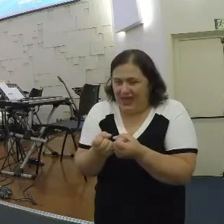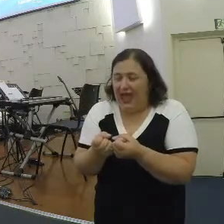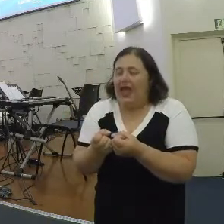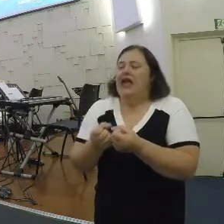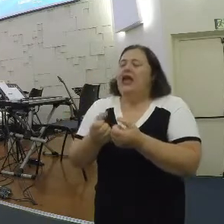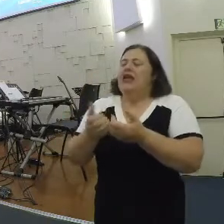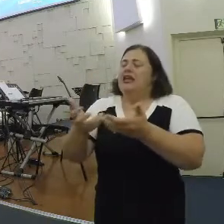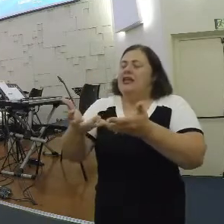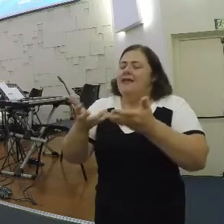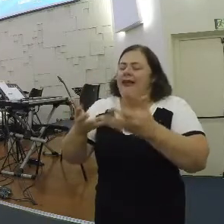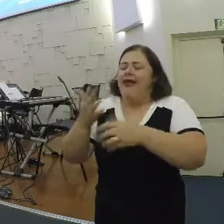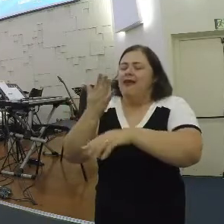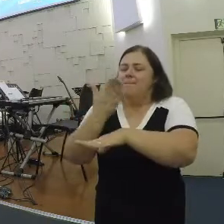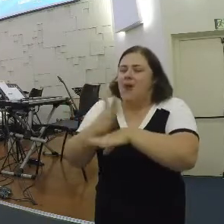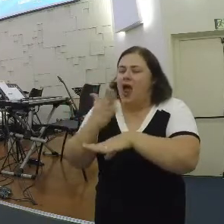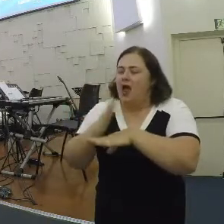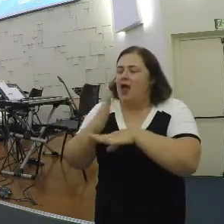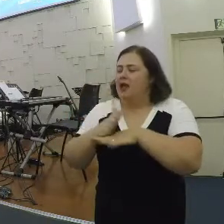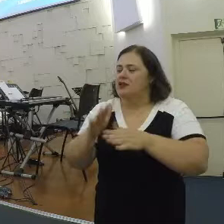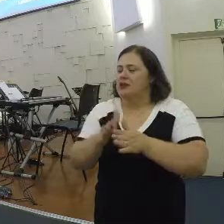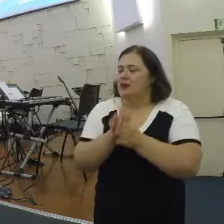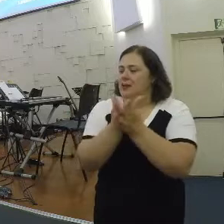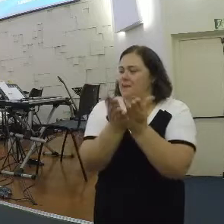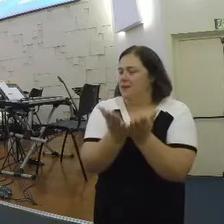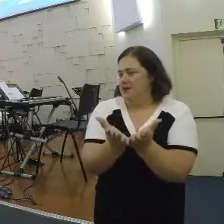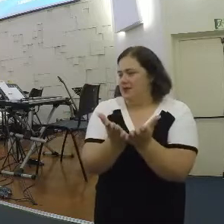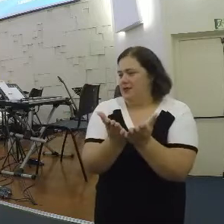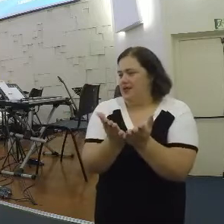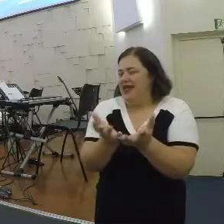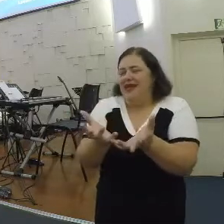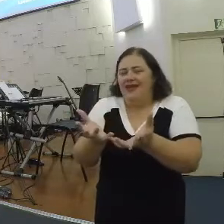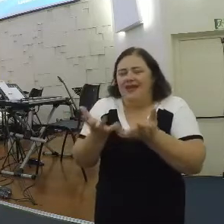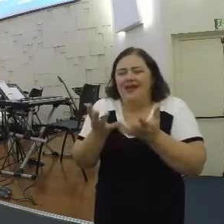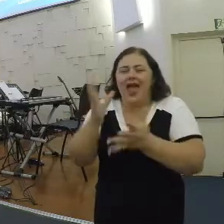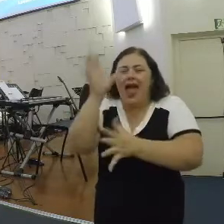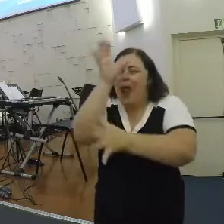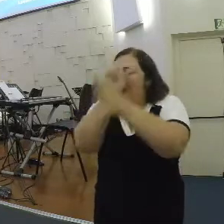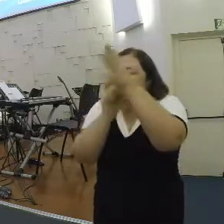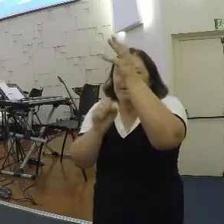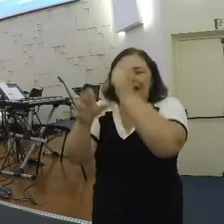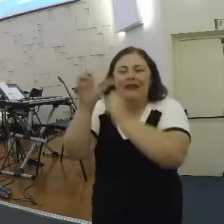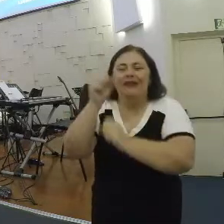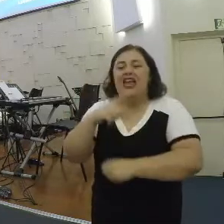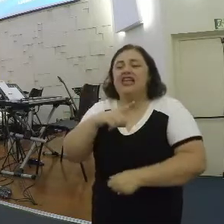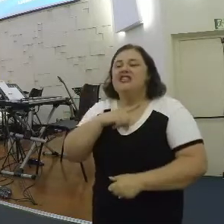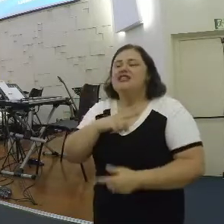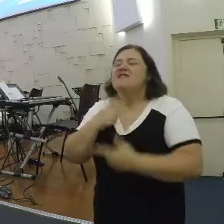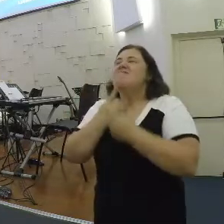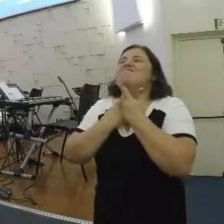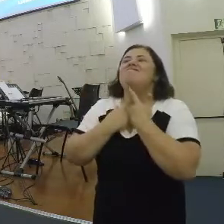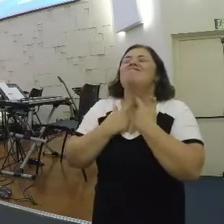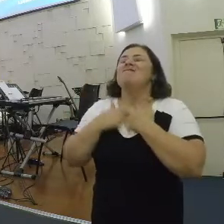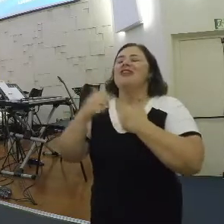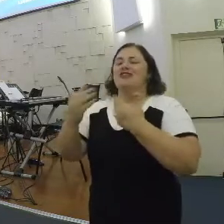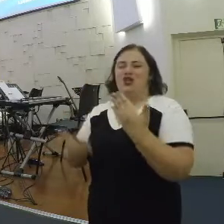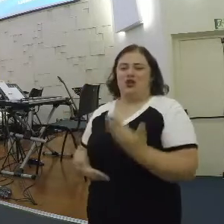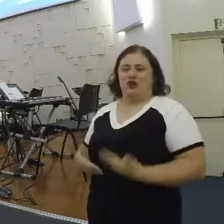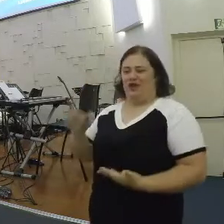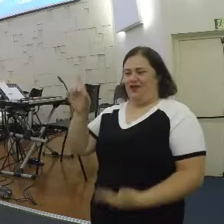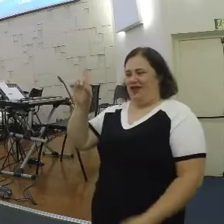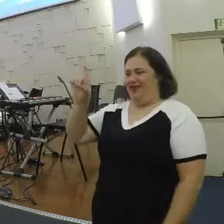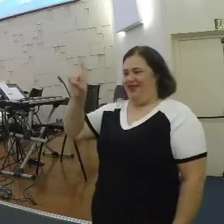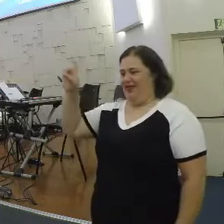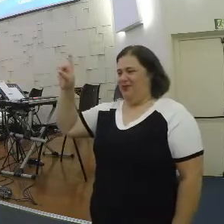A palavra de Deus então mostra que existe aquela terra que é especialmente marcada